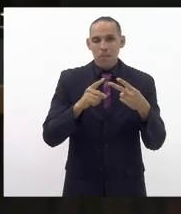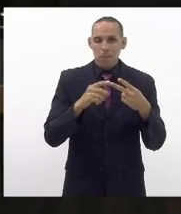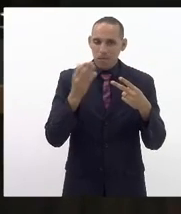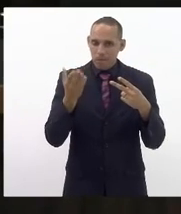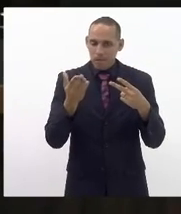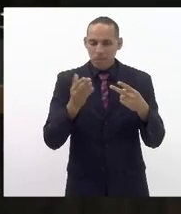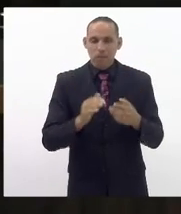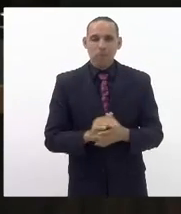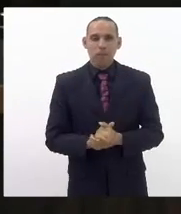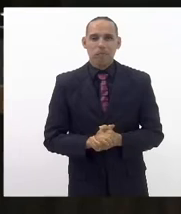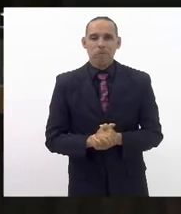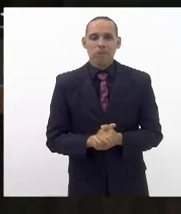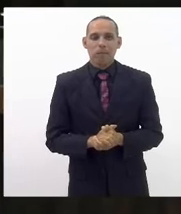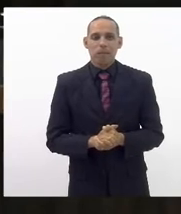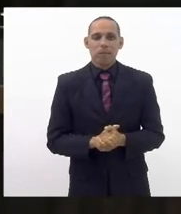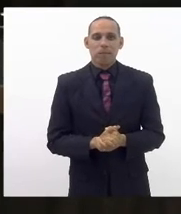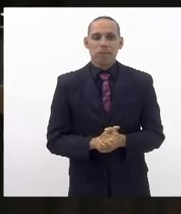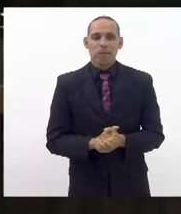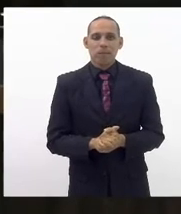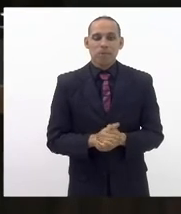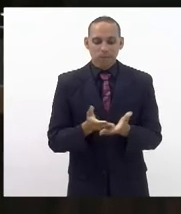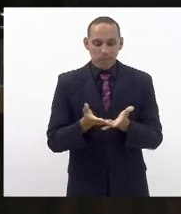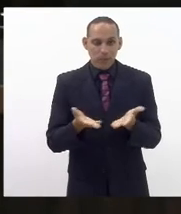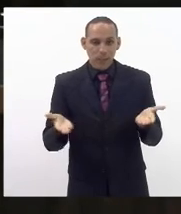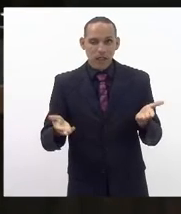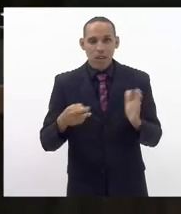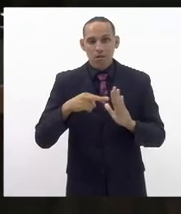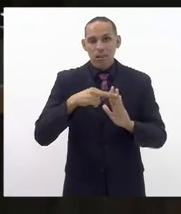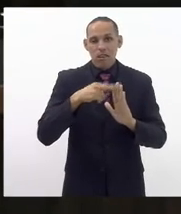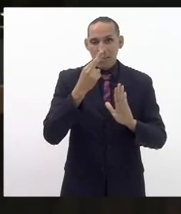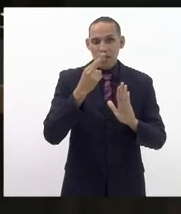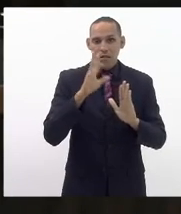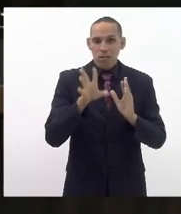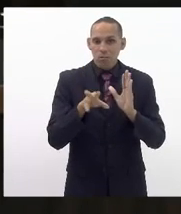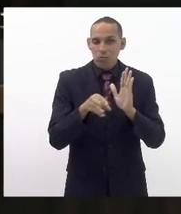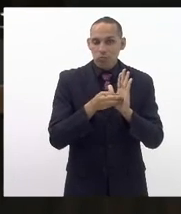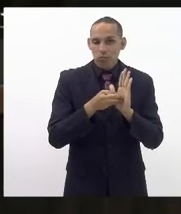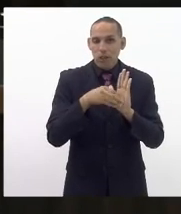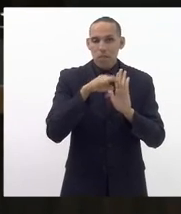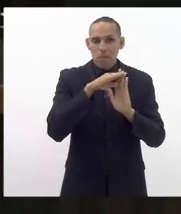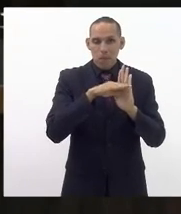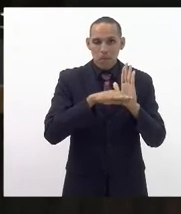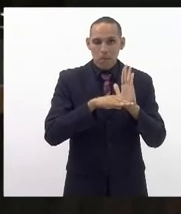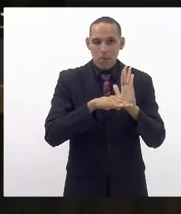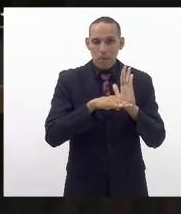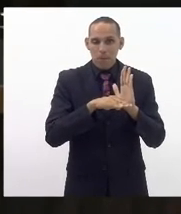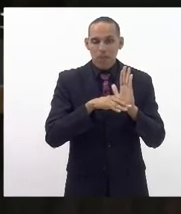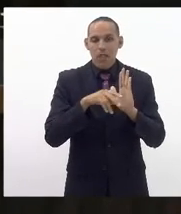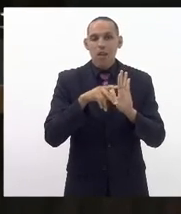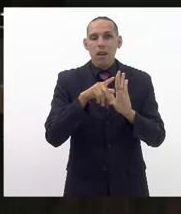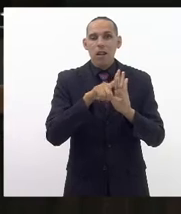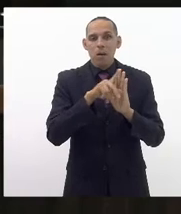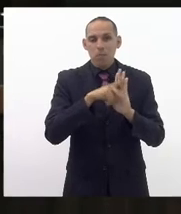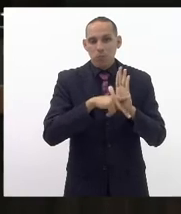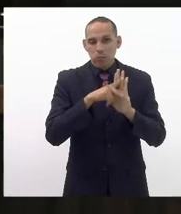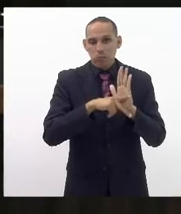Excelência. Há sobre a mesa requerimento de inclusão na ordem do dia do projeto de